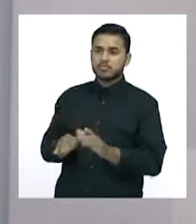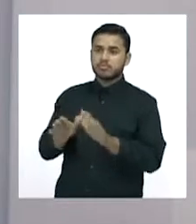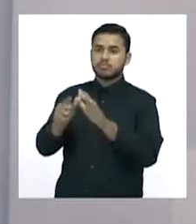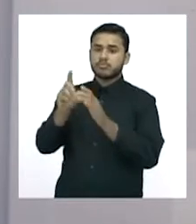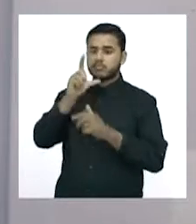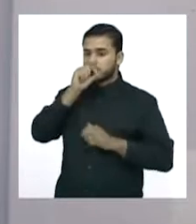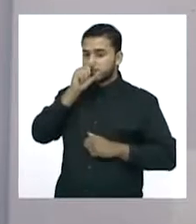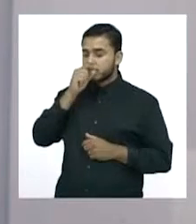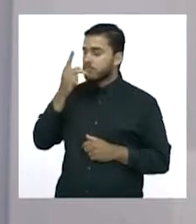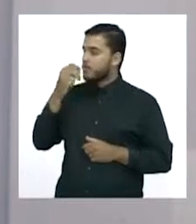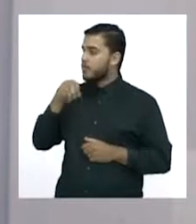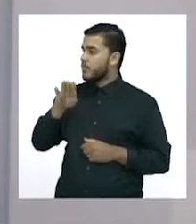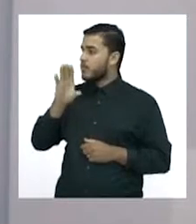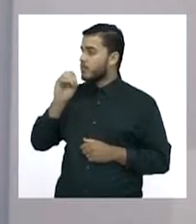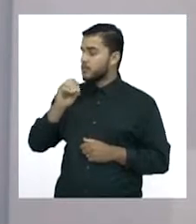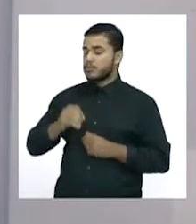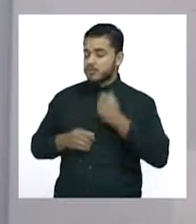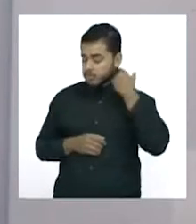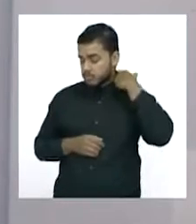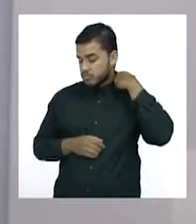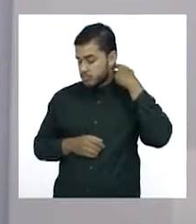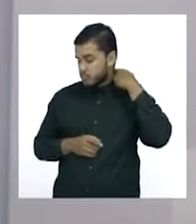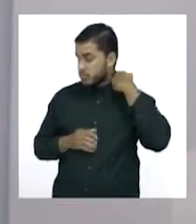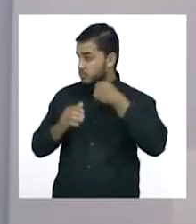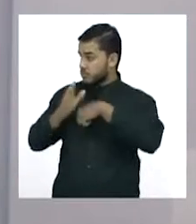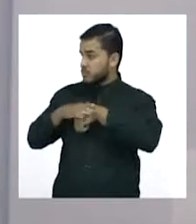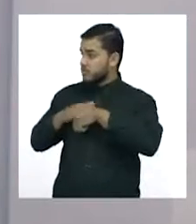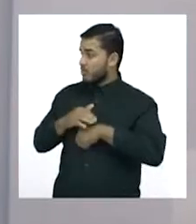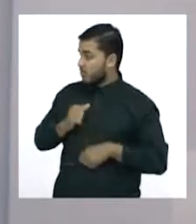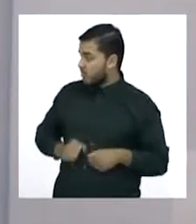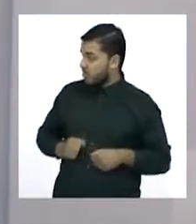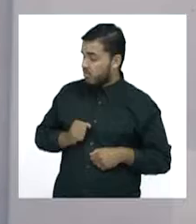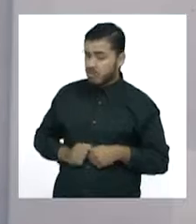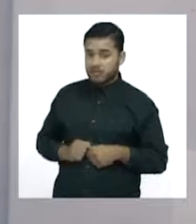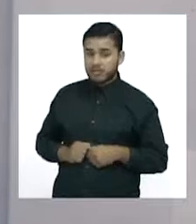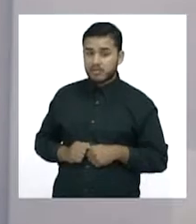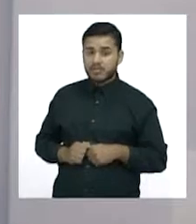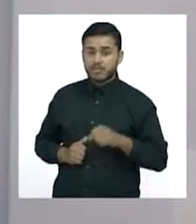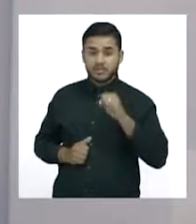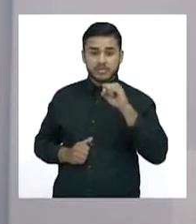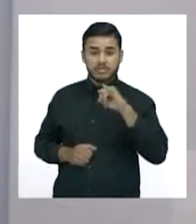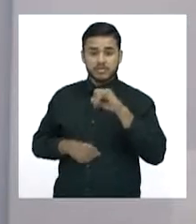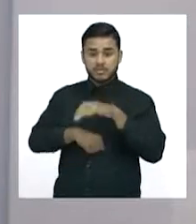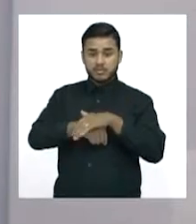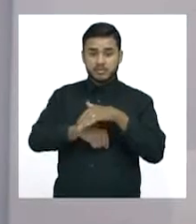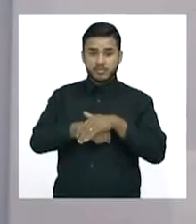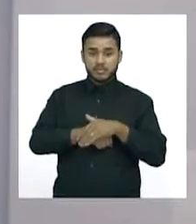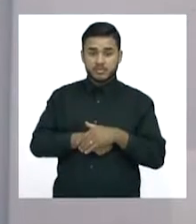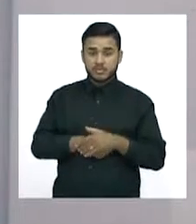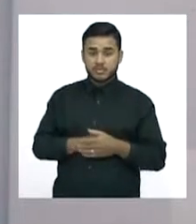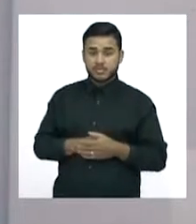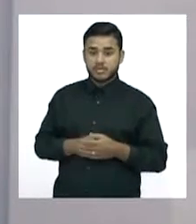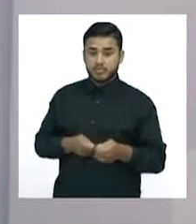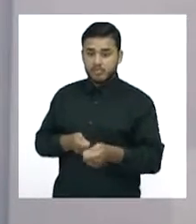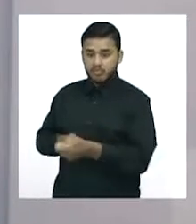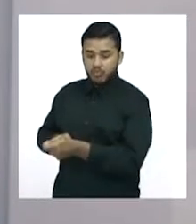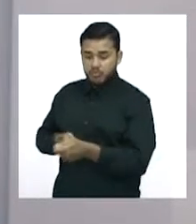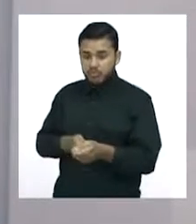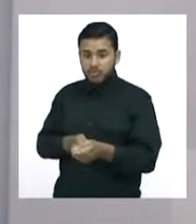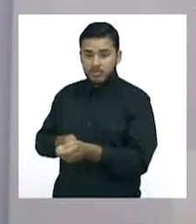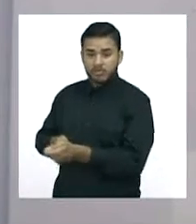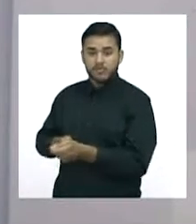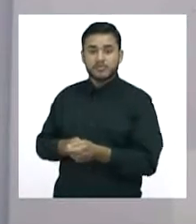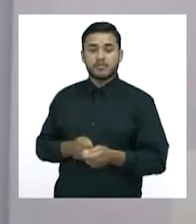pelo risco, realmente, a gente está falando das fezes, é que a gente tenha cuidado no manejo. Então, se você puder colocar uma substância desinfetante, pode ser inclusive,